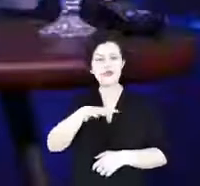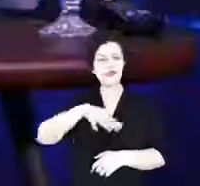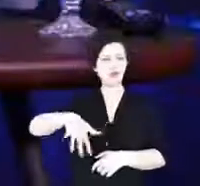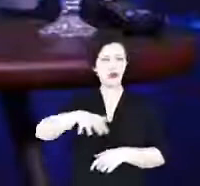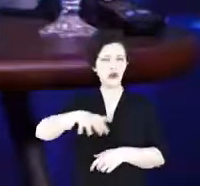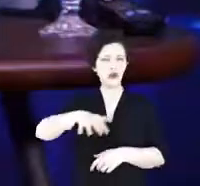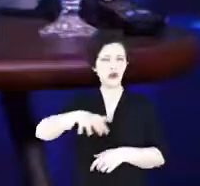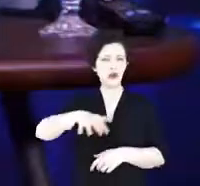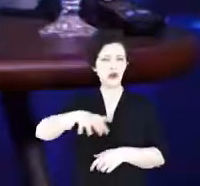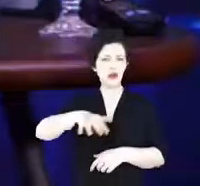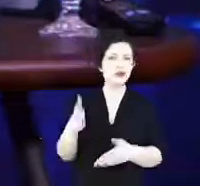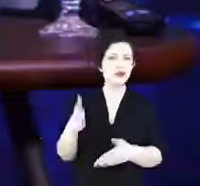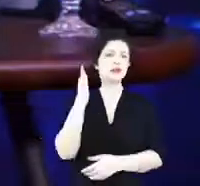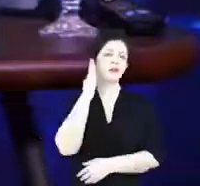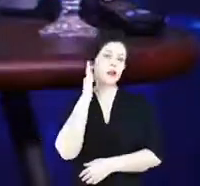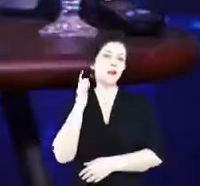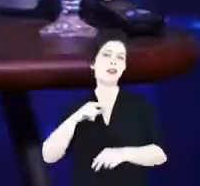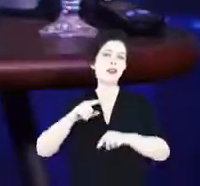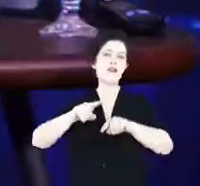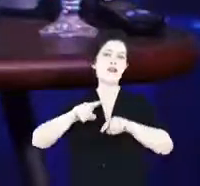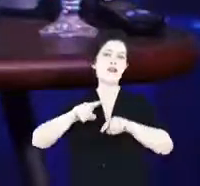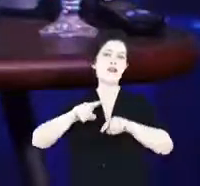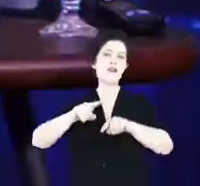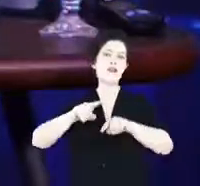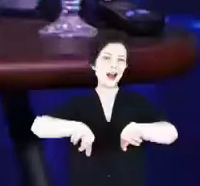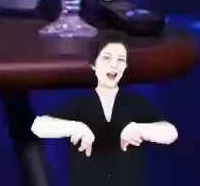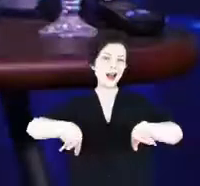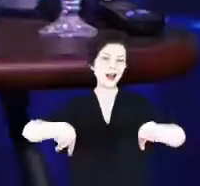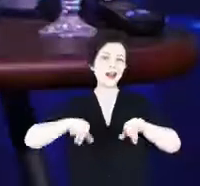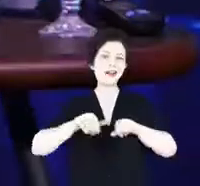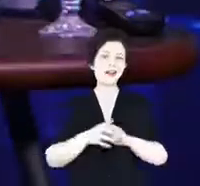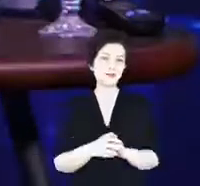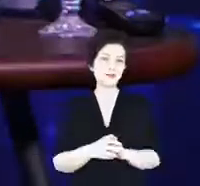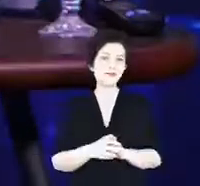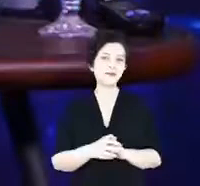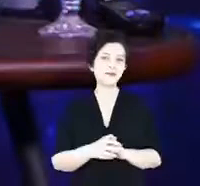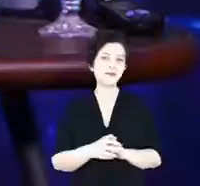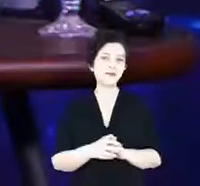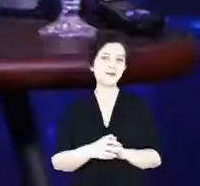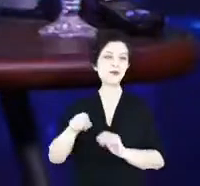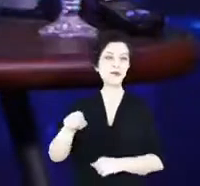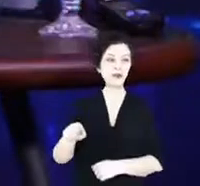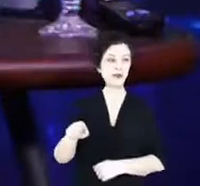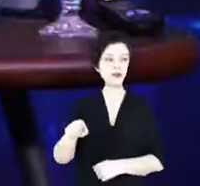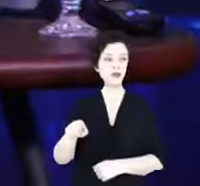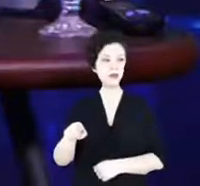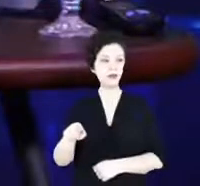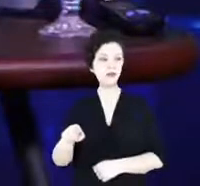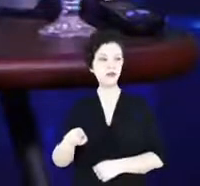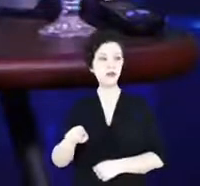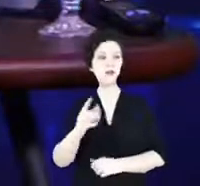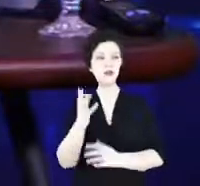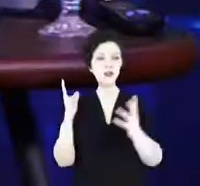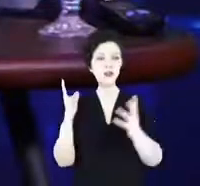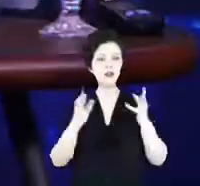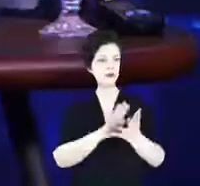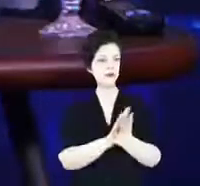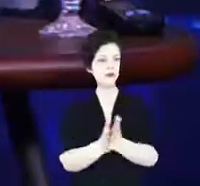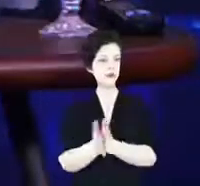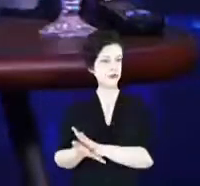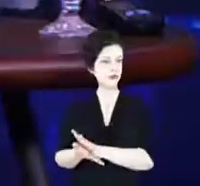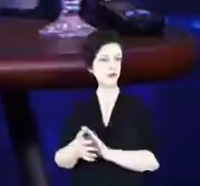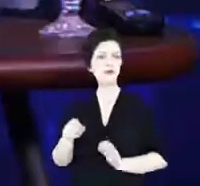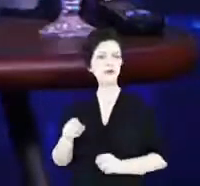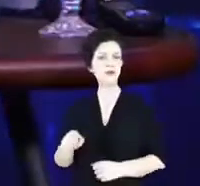gente sabe que tem uma dívida importante com relação às florestas, com relação ao desmatamento, mas no